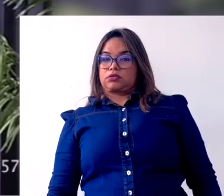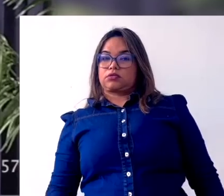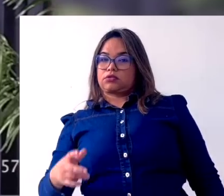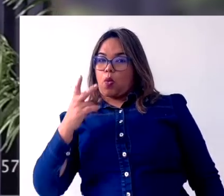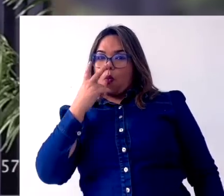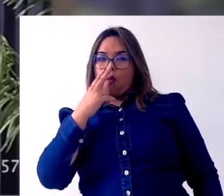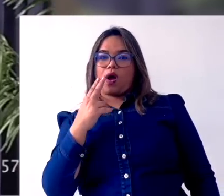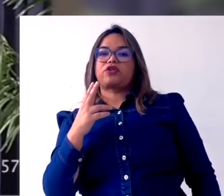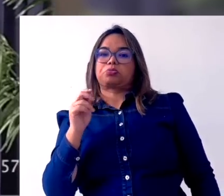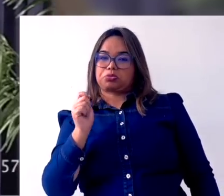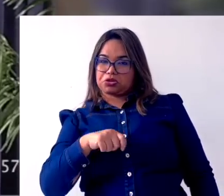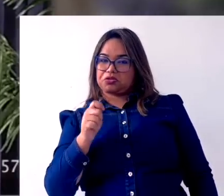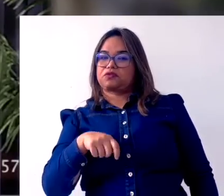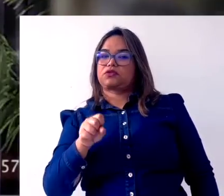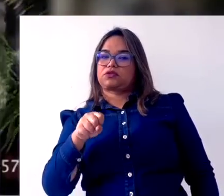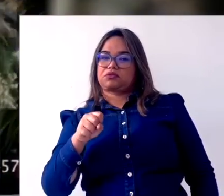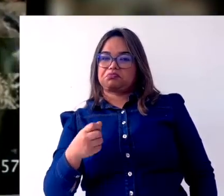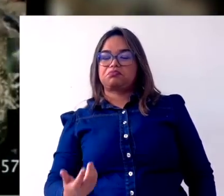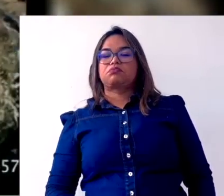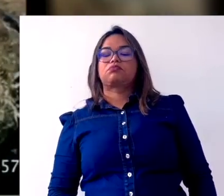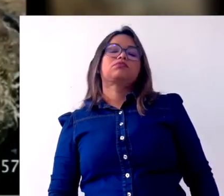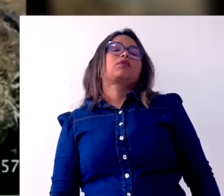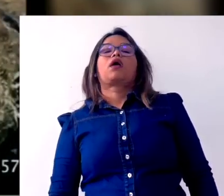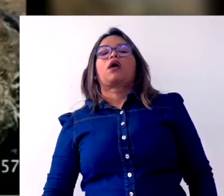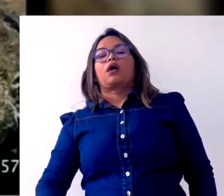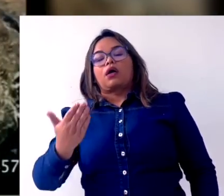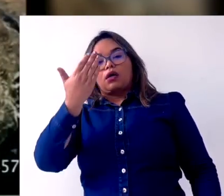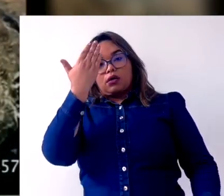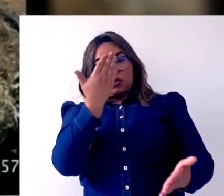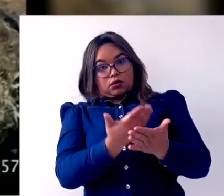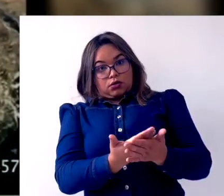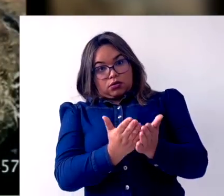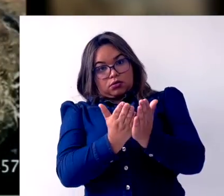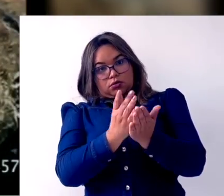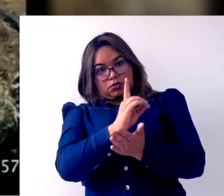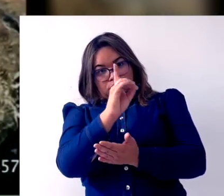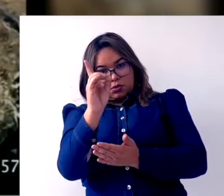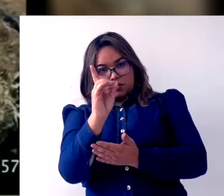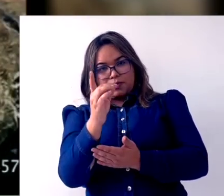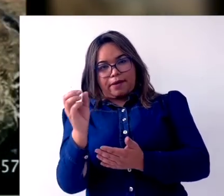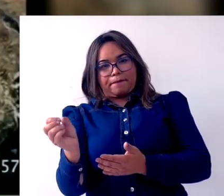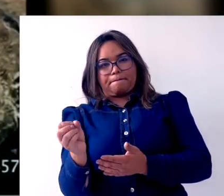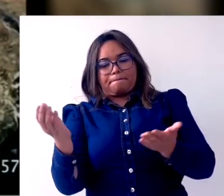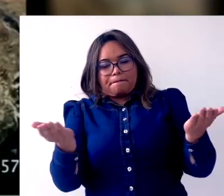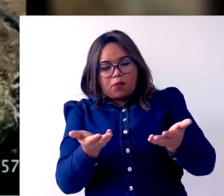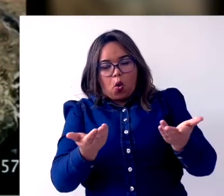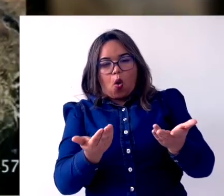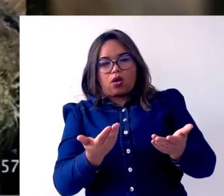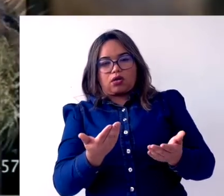tão possível como agora. Bem, eu acredito que a Bíblia está sendo atual.